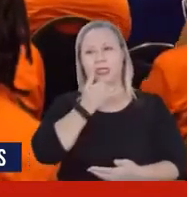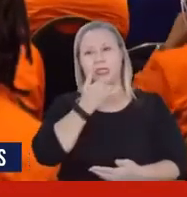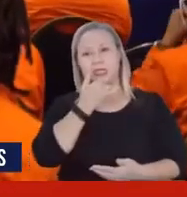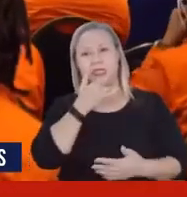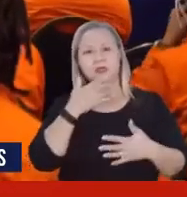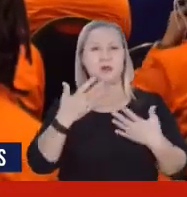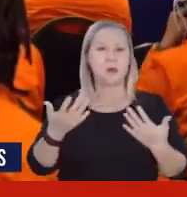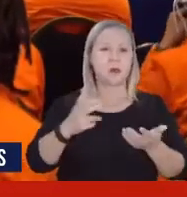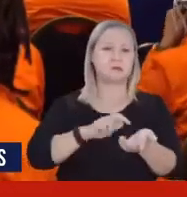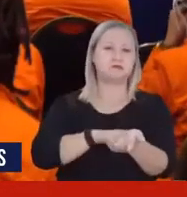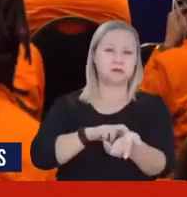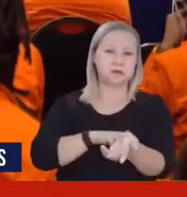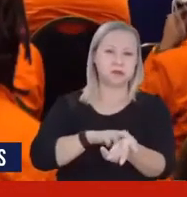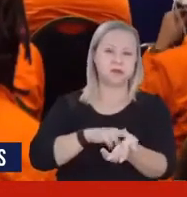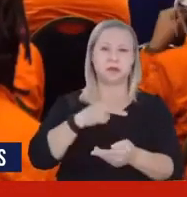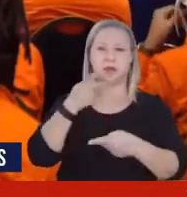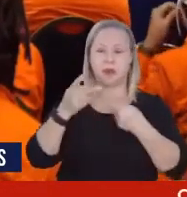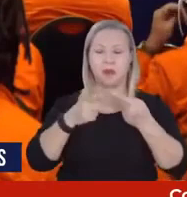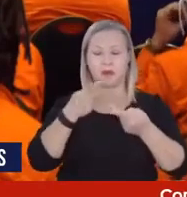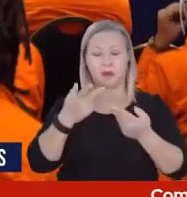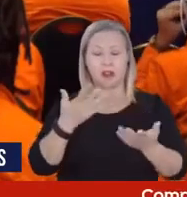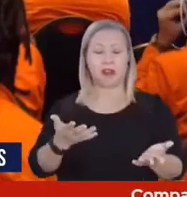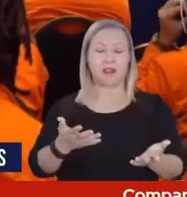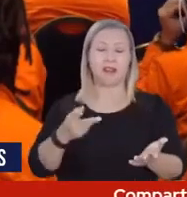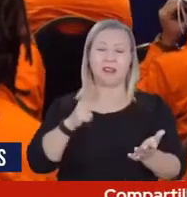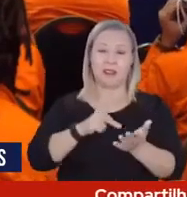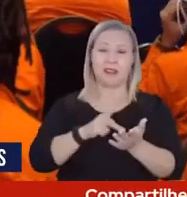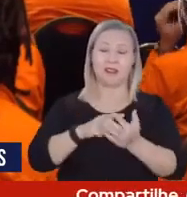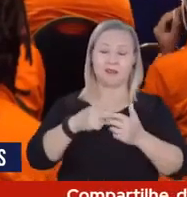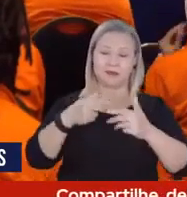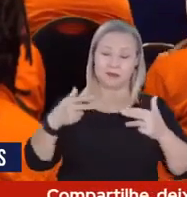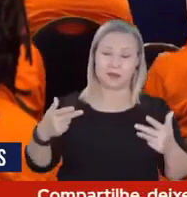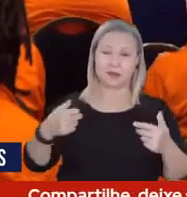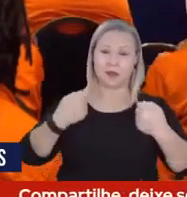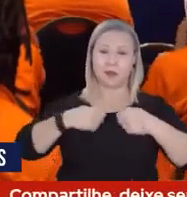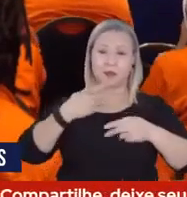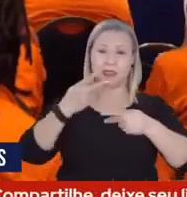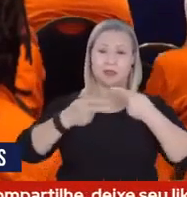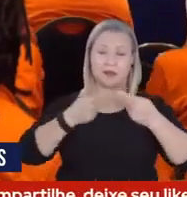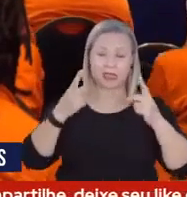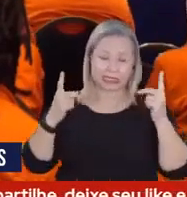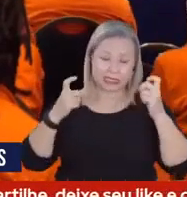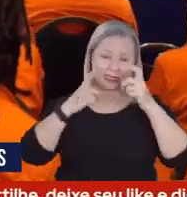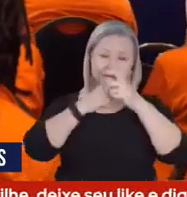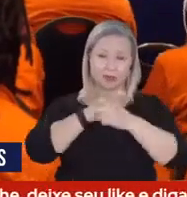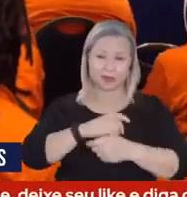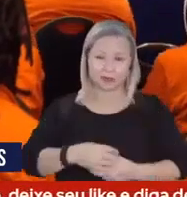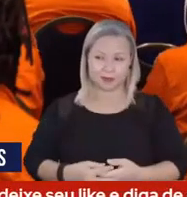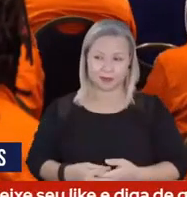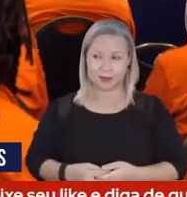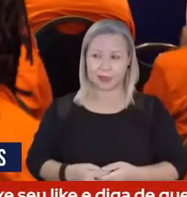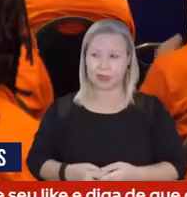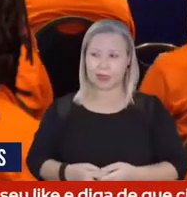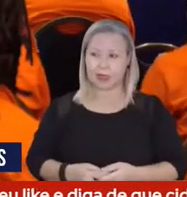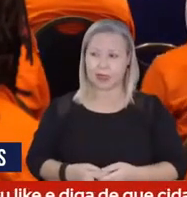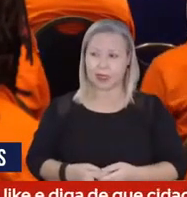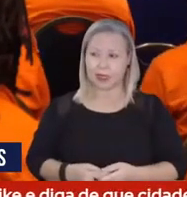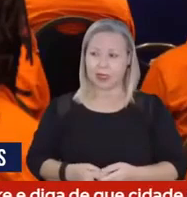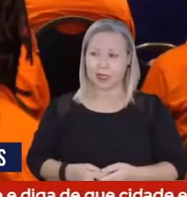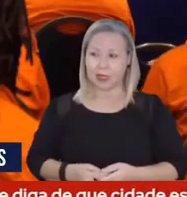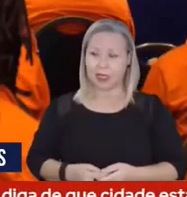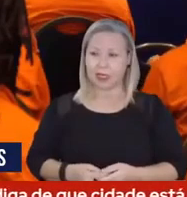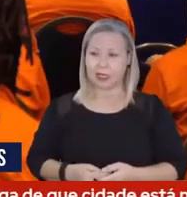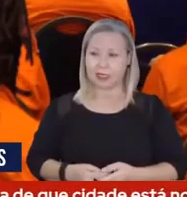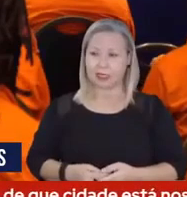o meu destempero, porque realmente as coisas são bastante difíceis. Muito bem, Estrela, muito bom. Então, quero